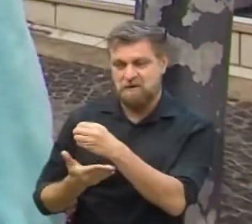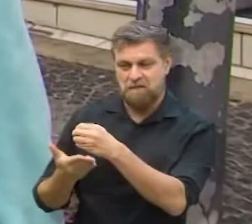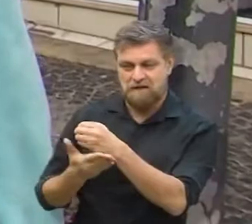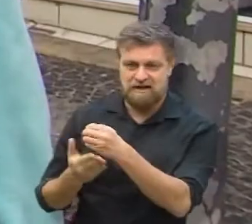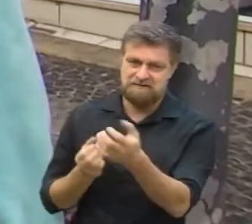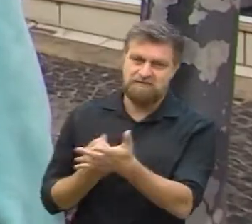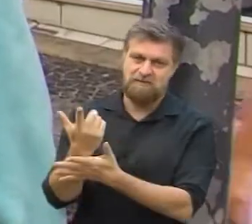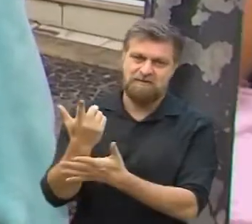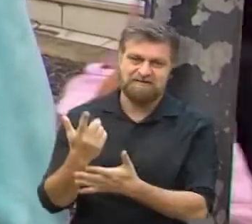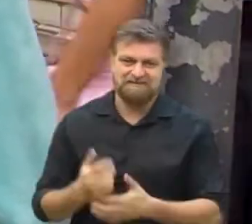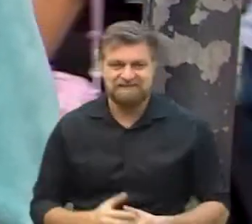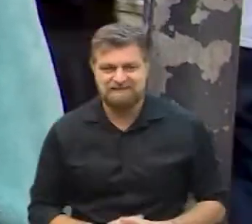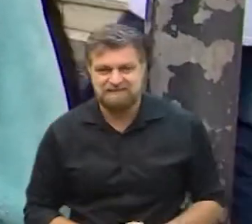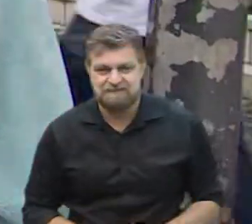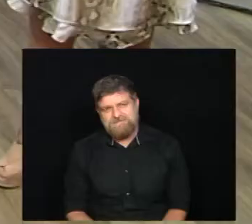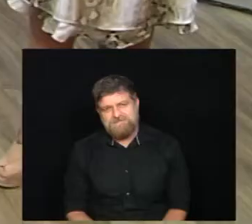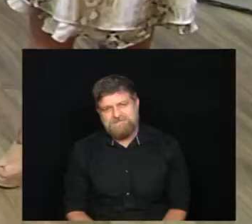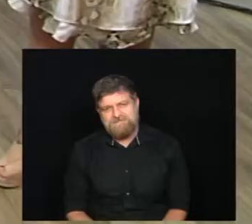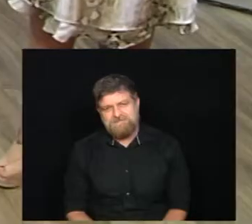a lembrancinha, só o básico.